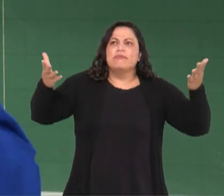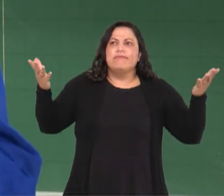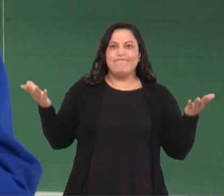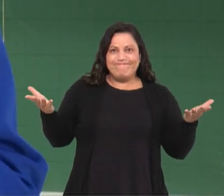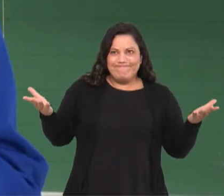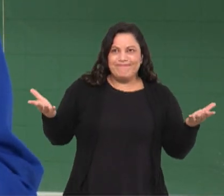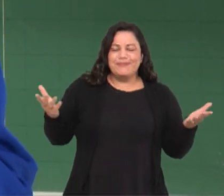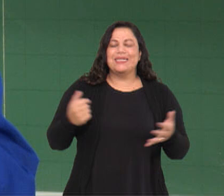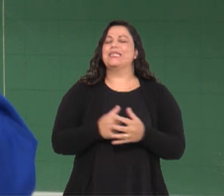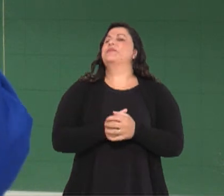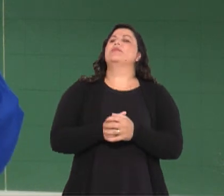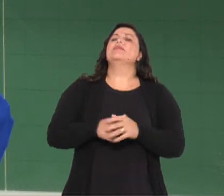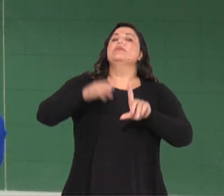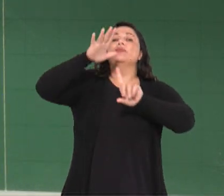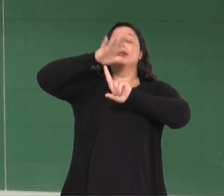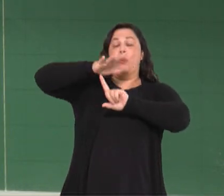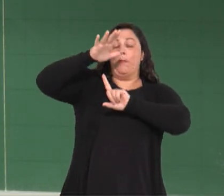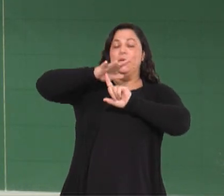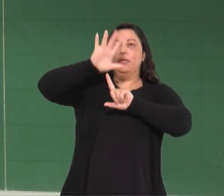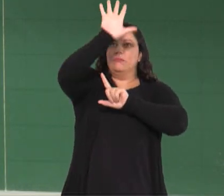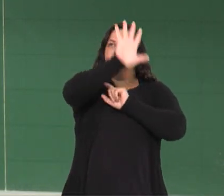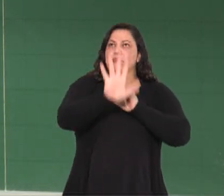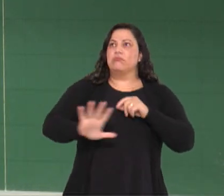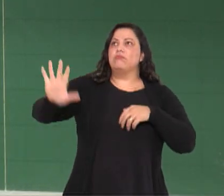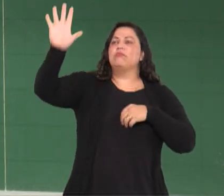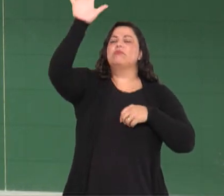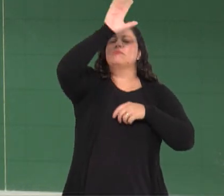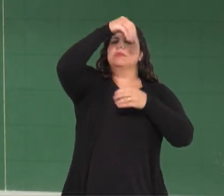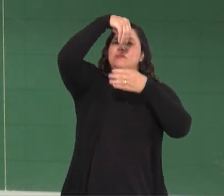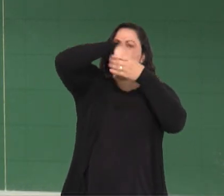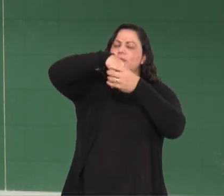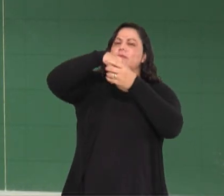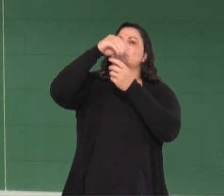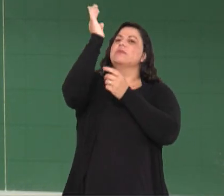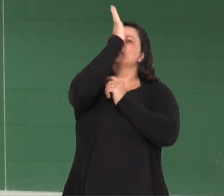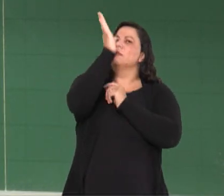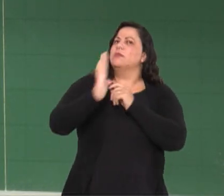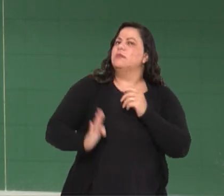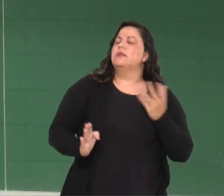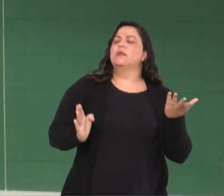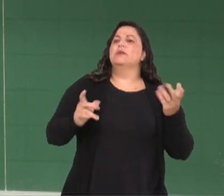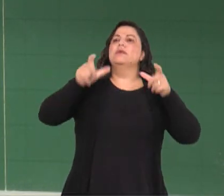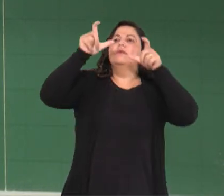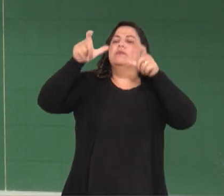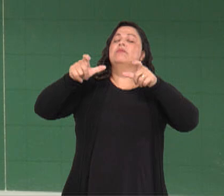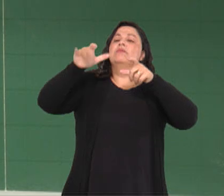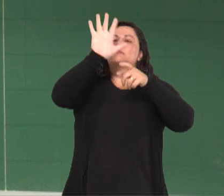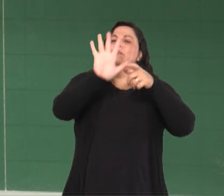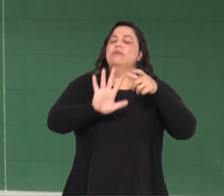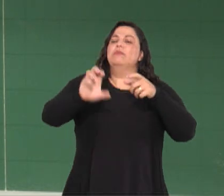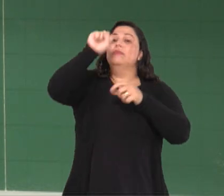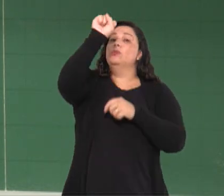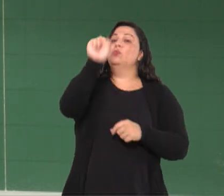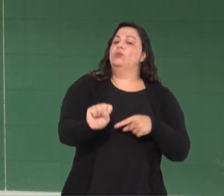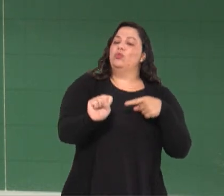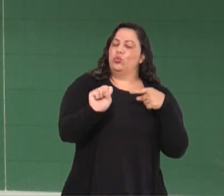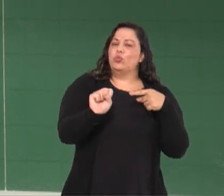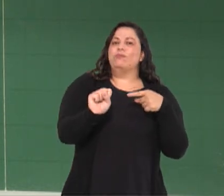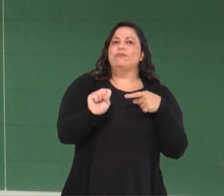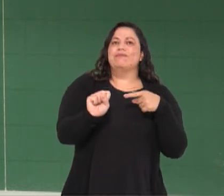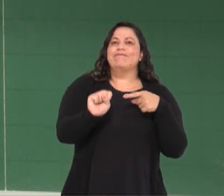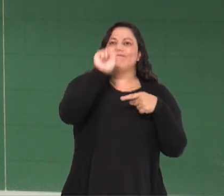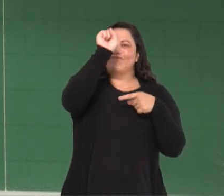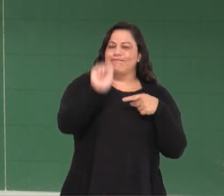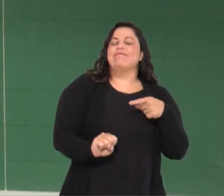Então, o Paraná, dentro do Brasil, do nosso país, ele está lá na região sul, certo? É a